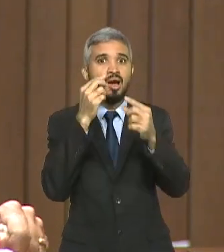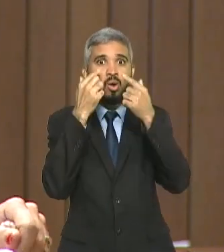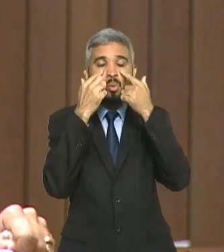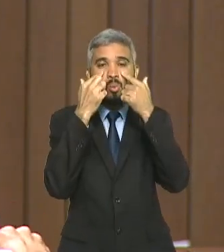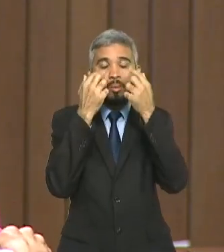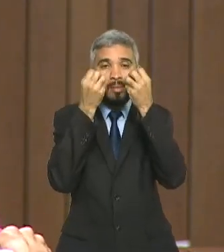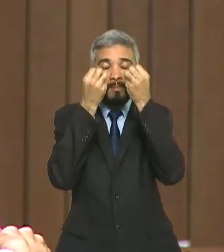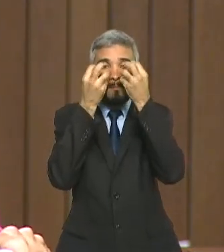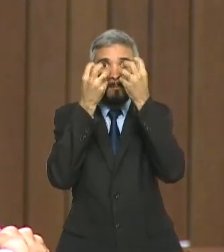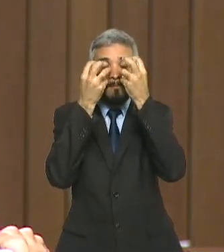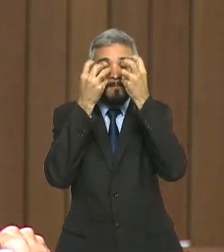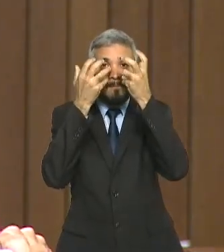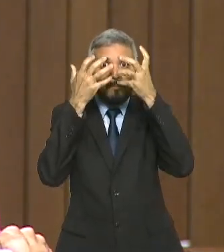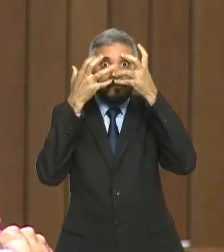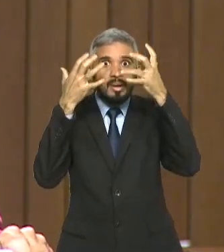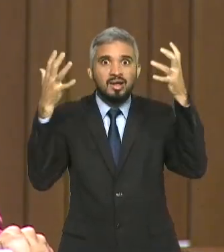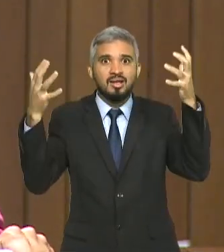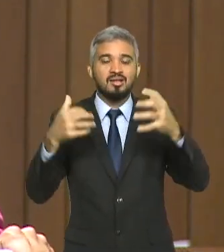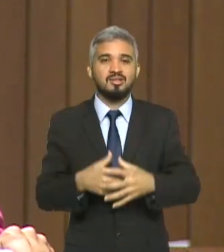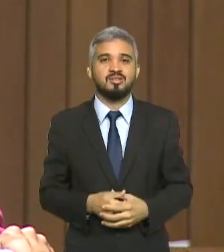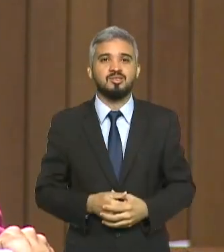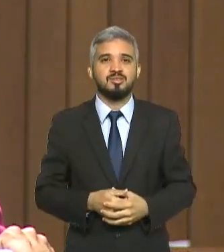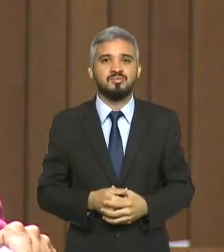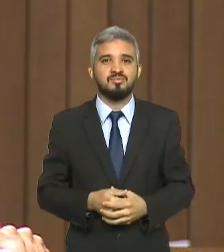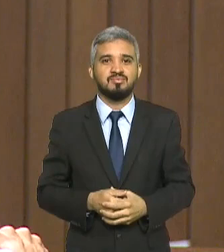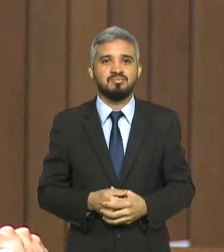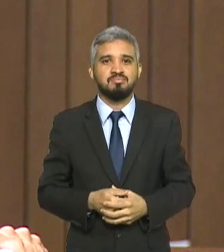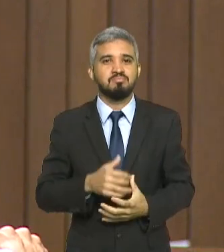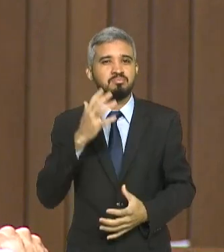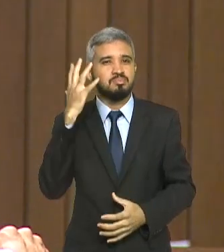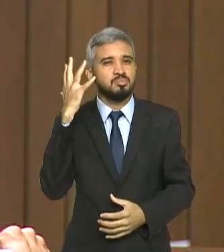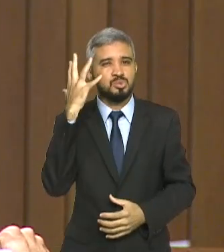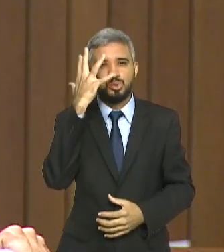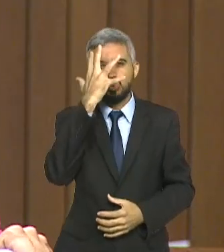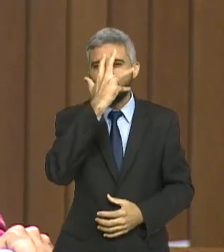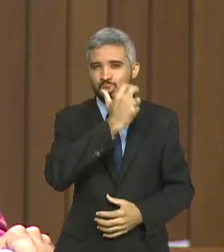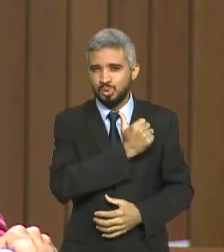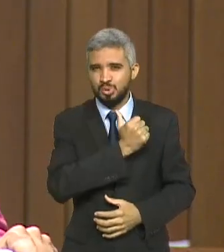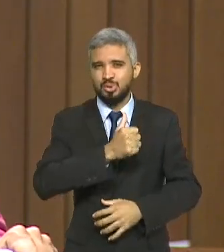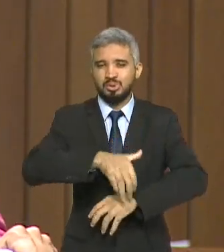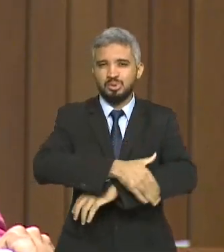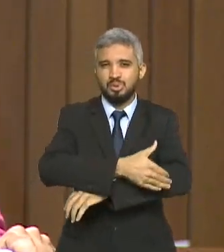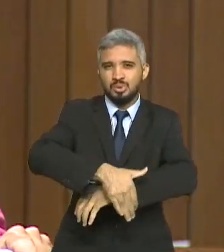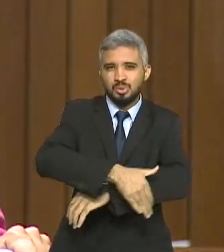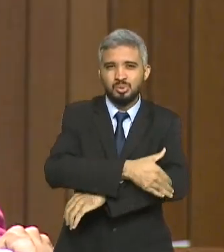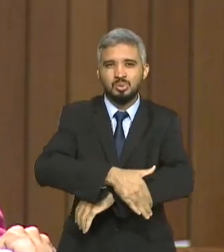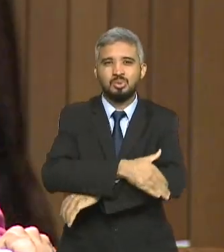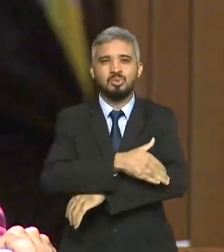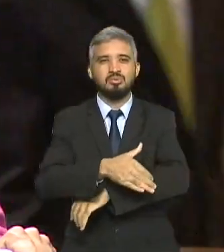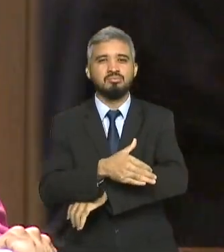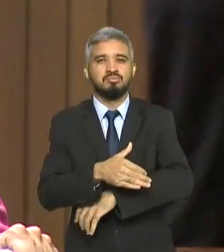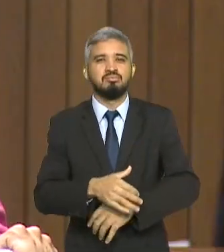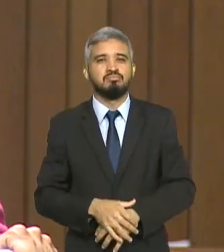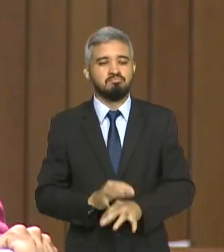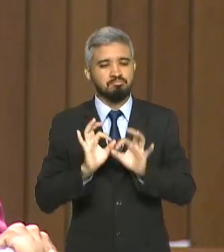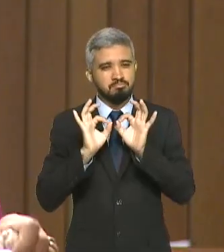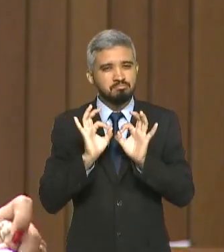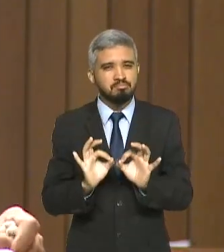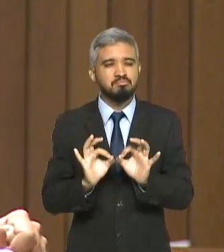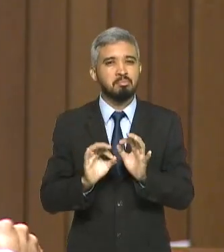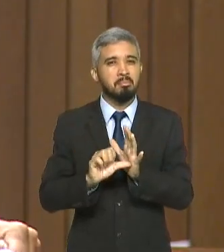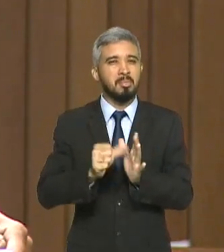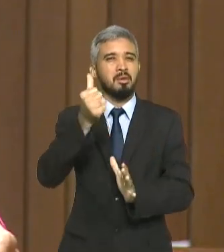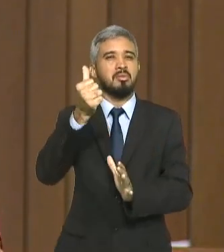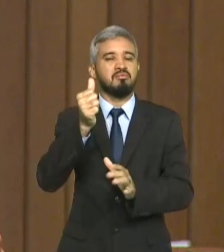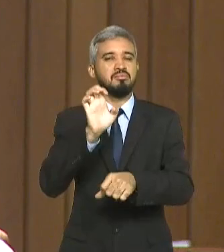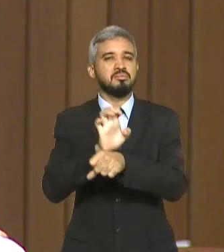Cidade totalmente iluminada, um espetáculo de fé muito bonito e tenho certeza que jamais visto no estado do Maranhão. Muito